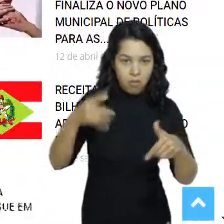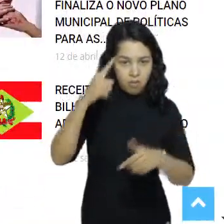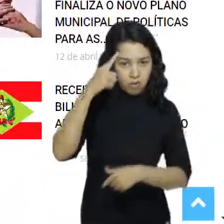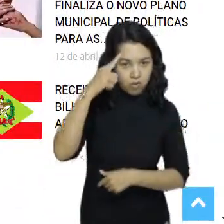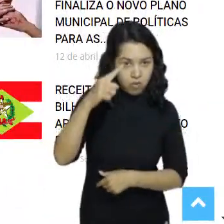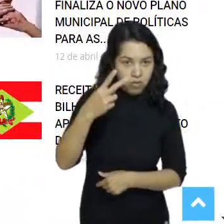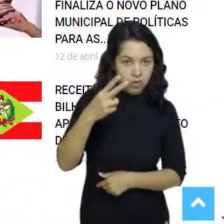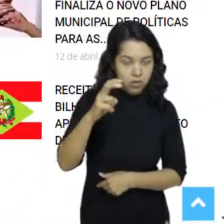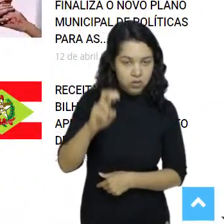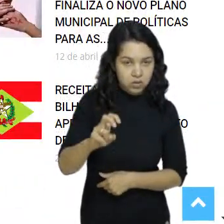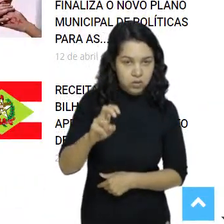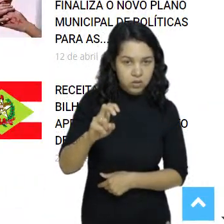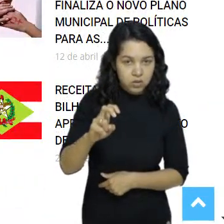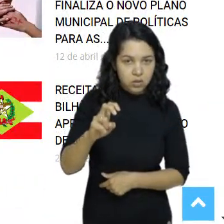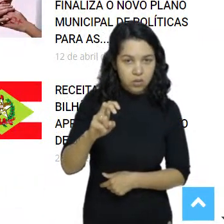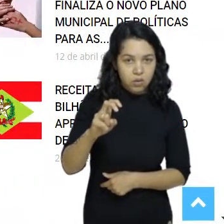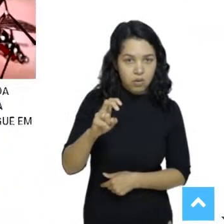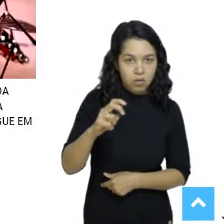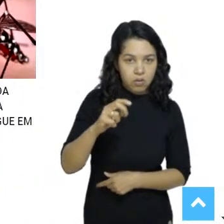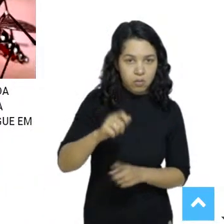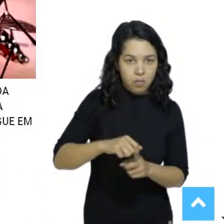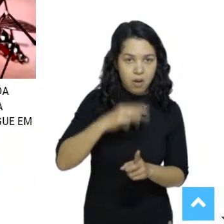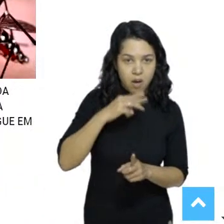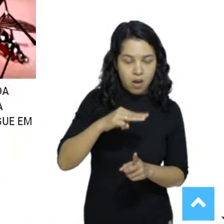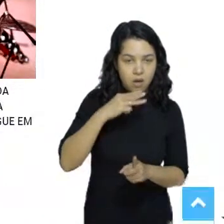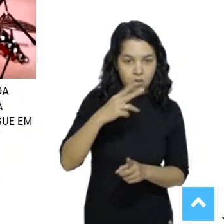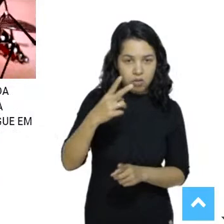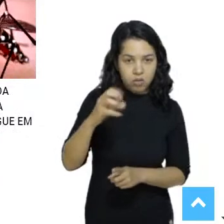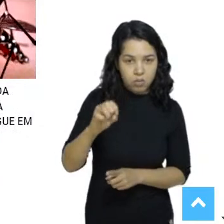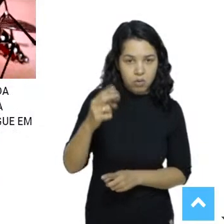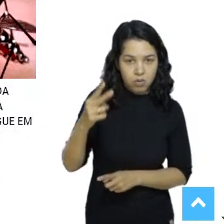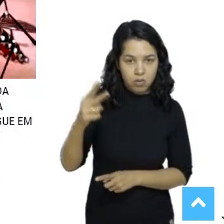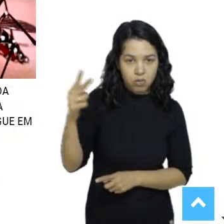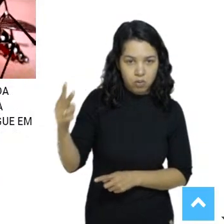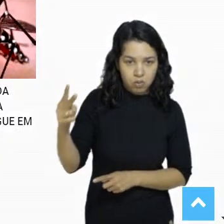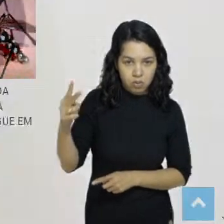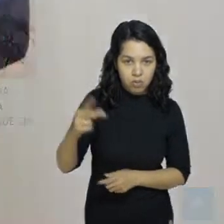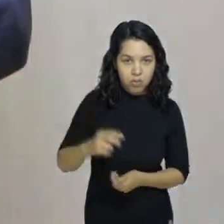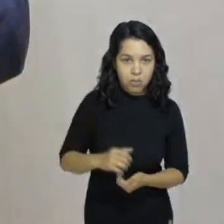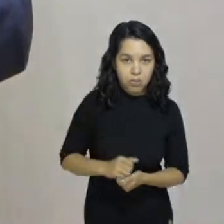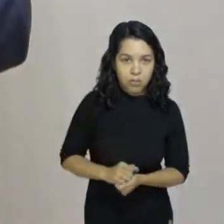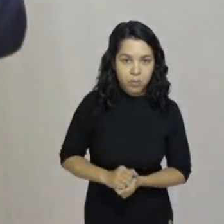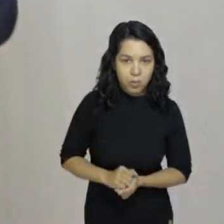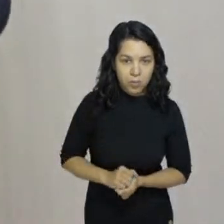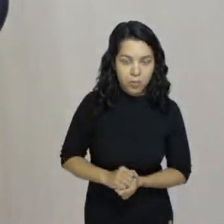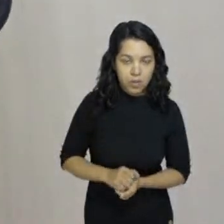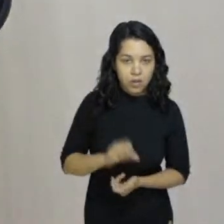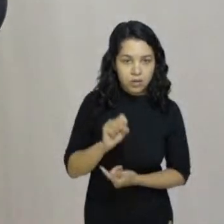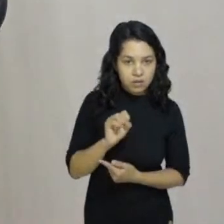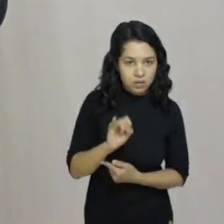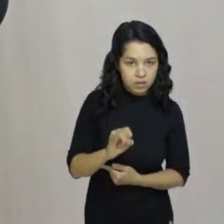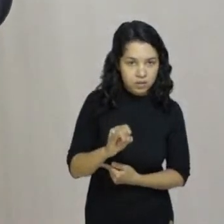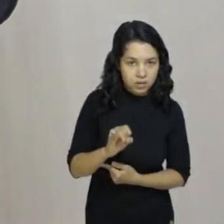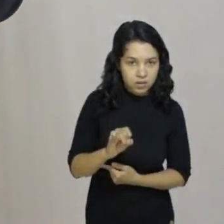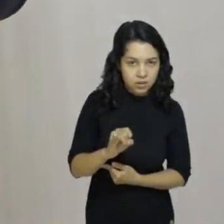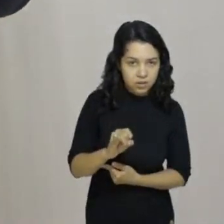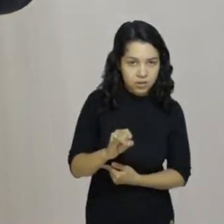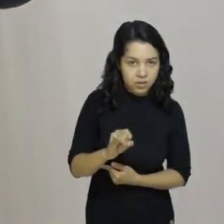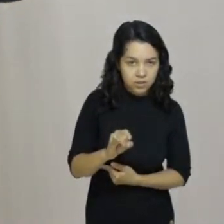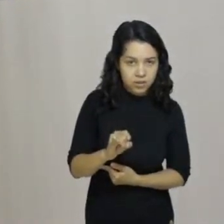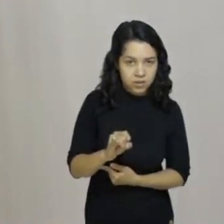de março de 2022 Então se tem nós vamos aqui